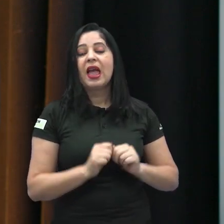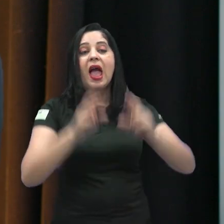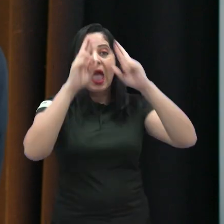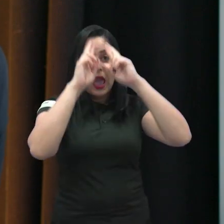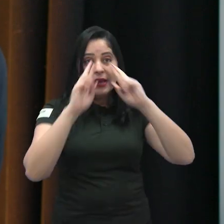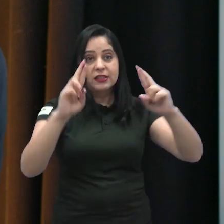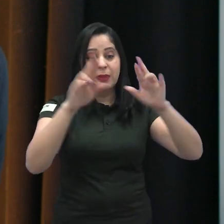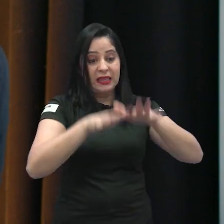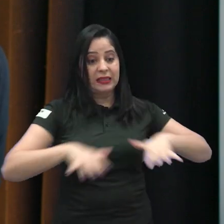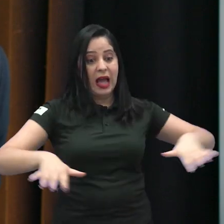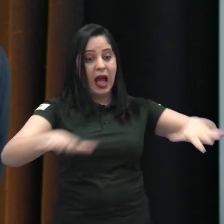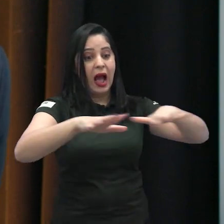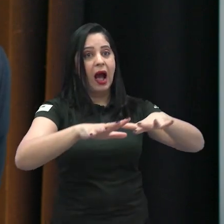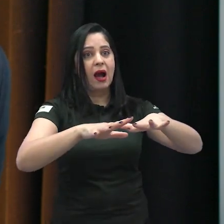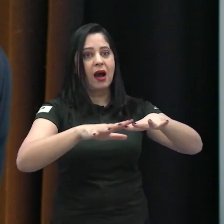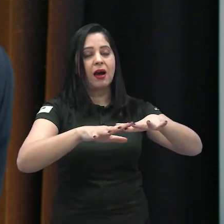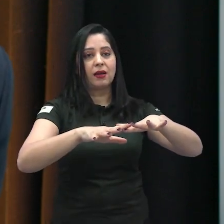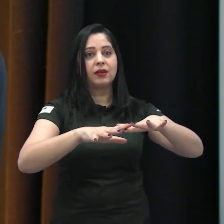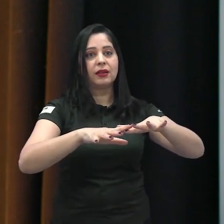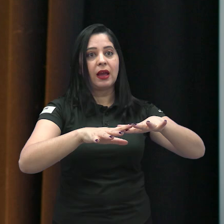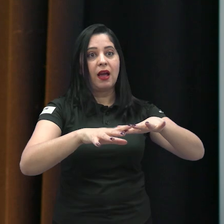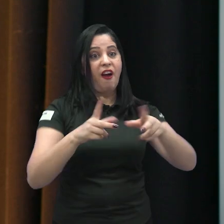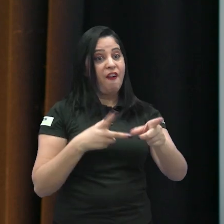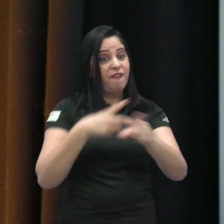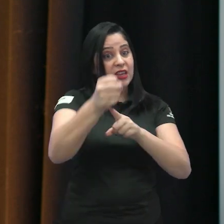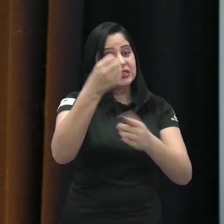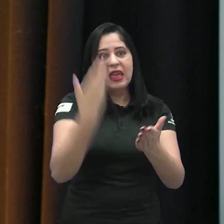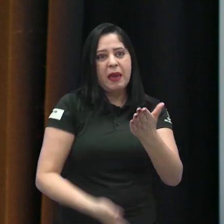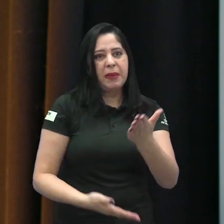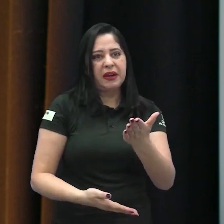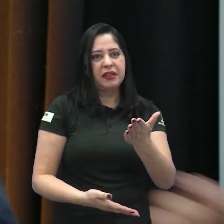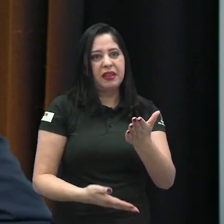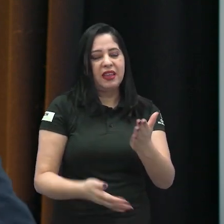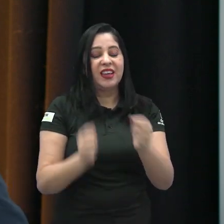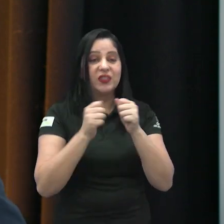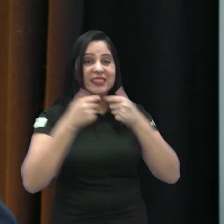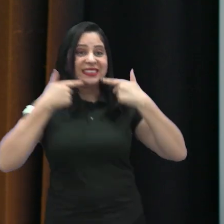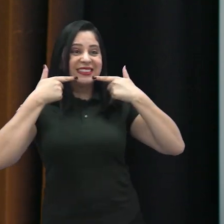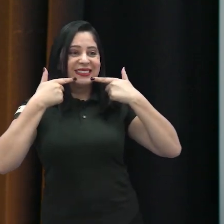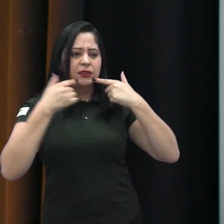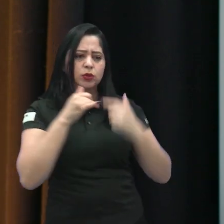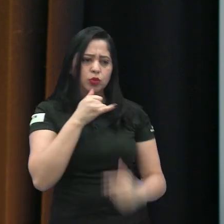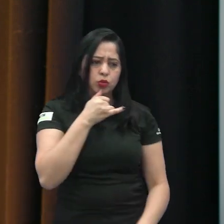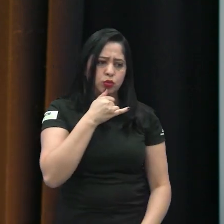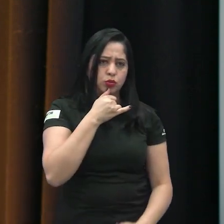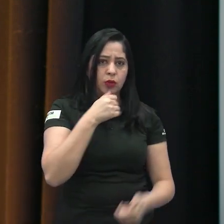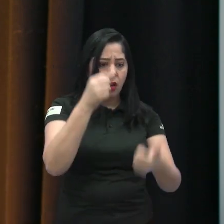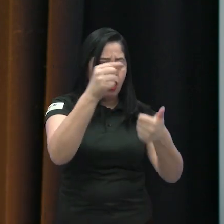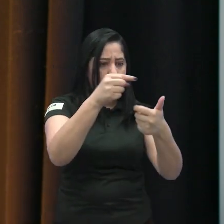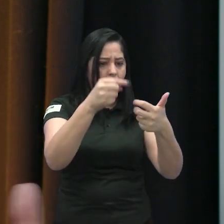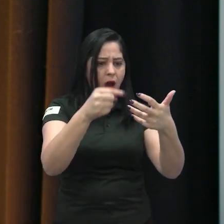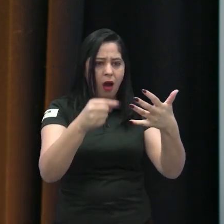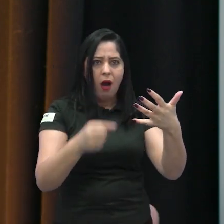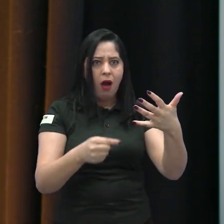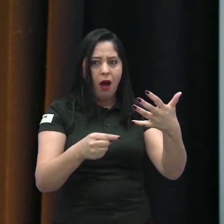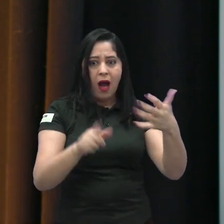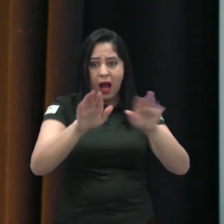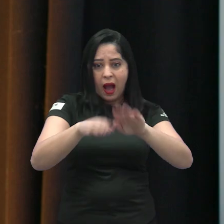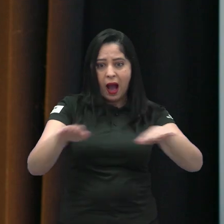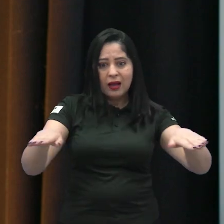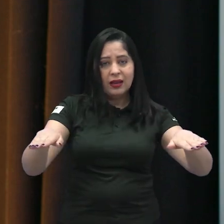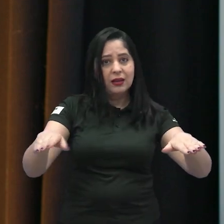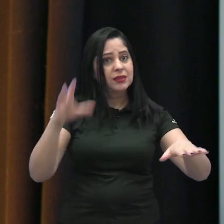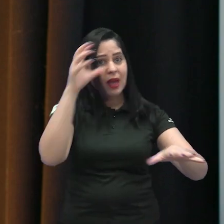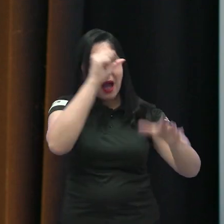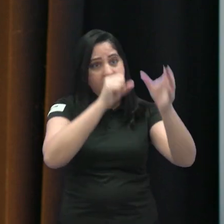área da escola, saber ganhar e saber perder, se frustrar e também vencer. Isso tudo, esse aluno